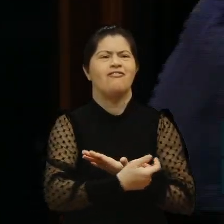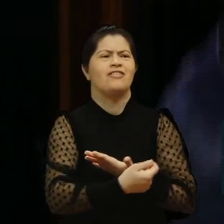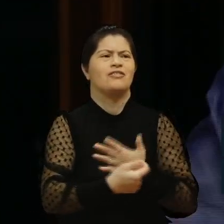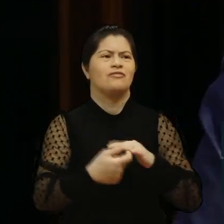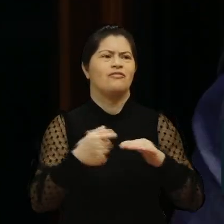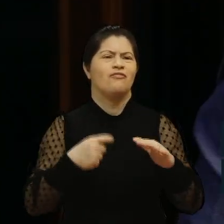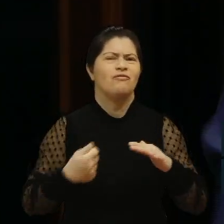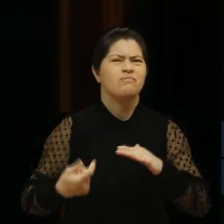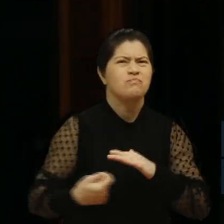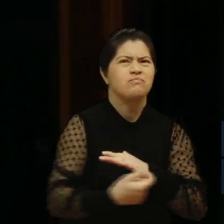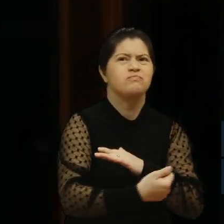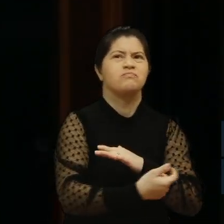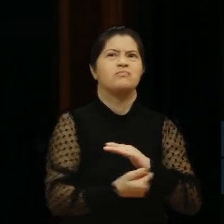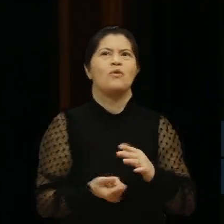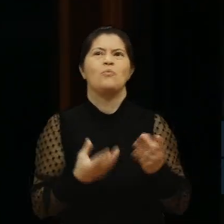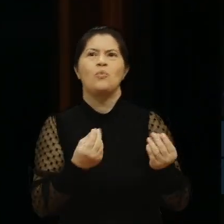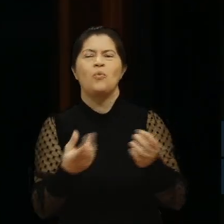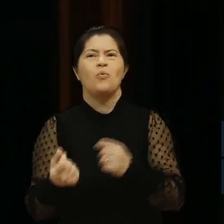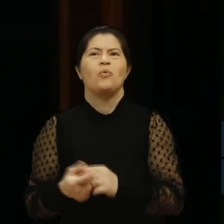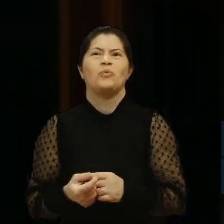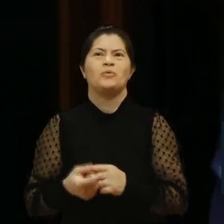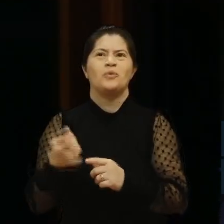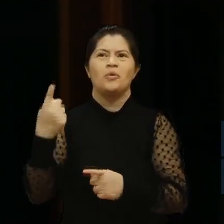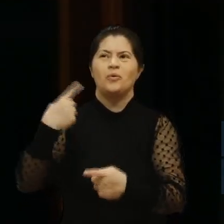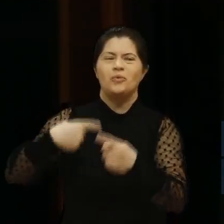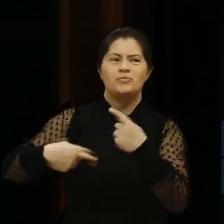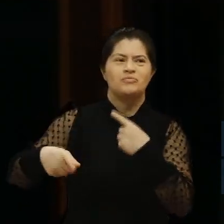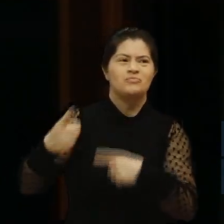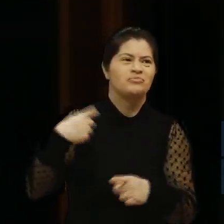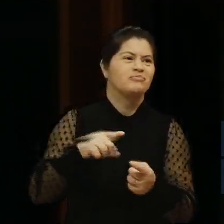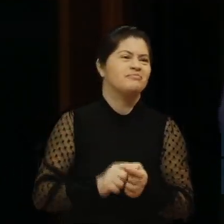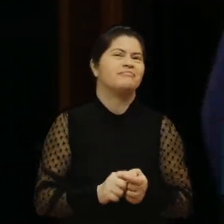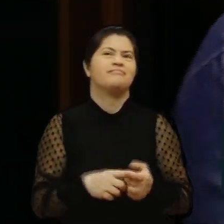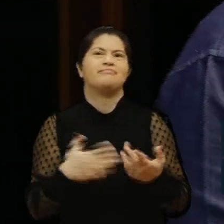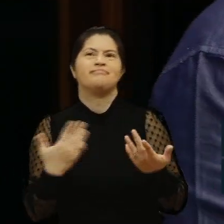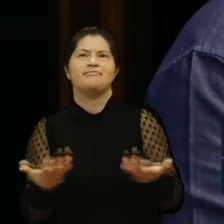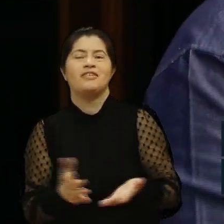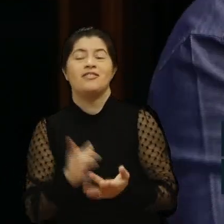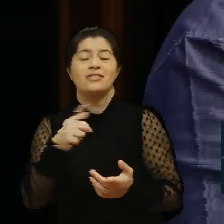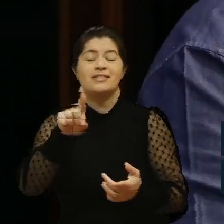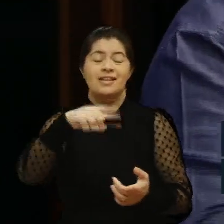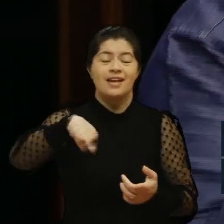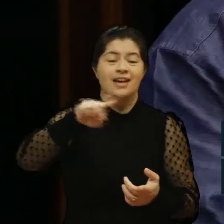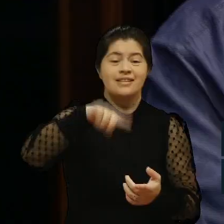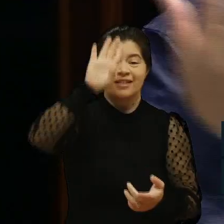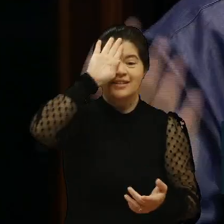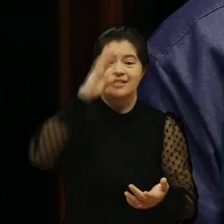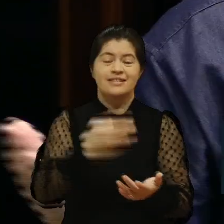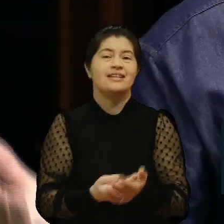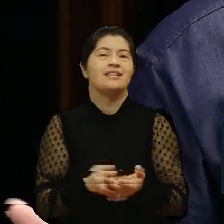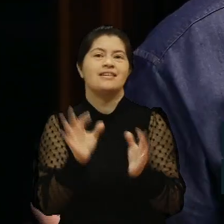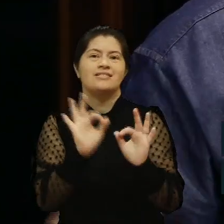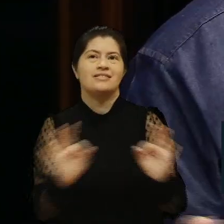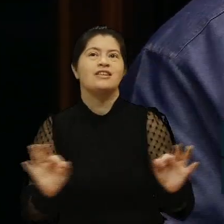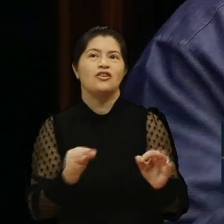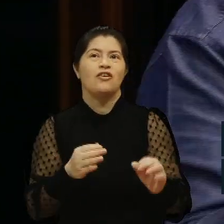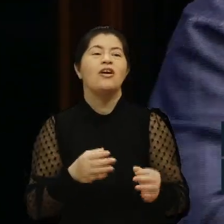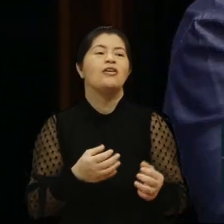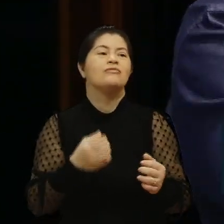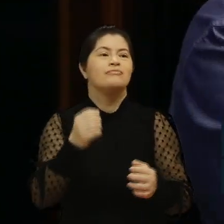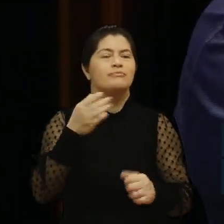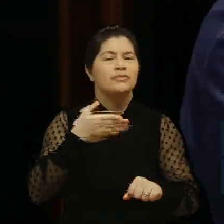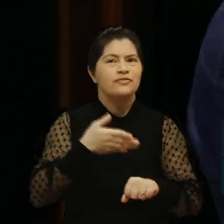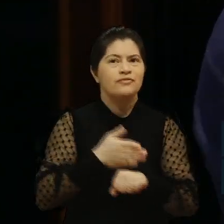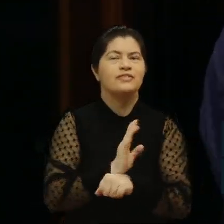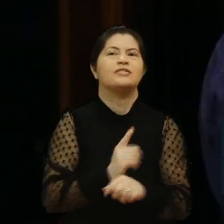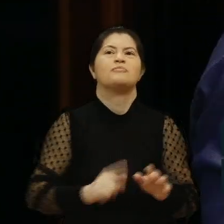estão contrariando os dogmas e aquilo que vocês acreditam e não é o fato, estão e simplesmente aprovando uma lei que